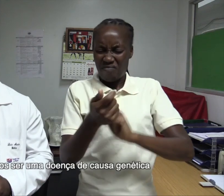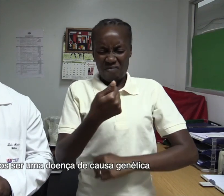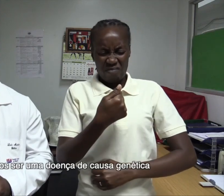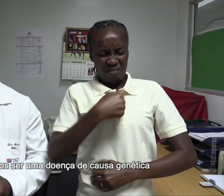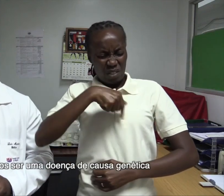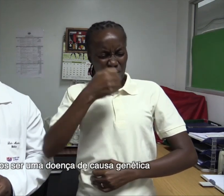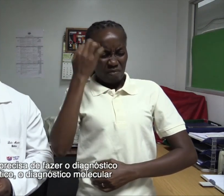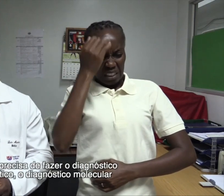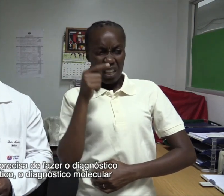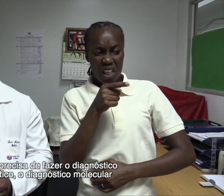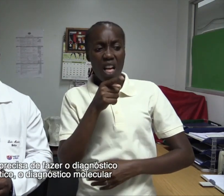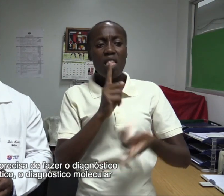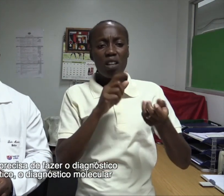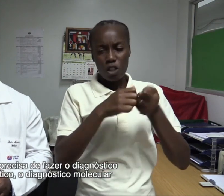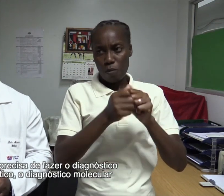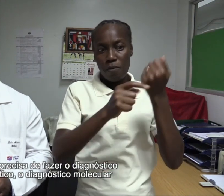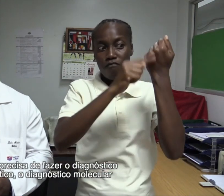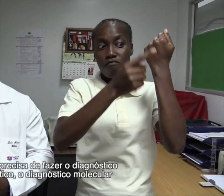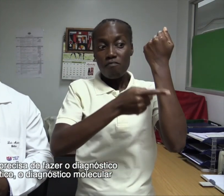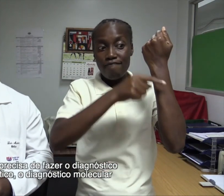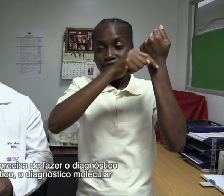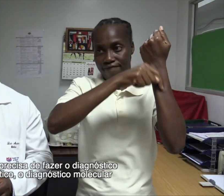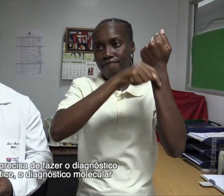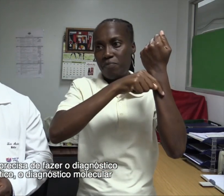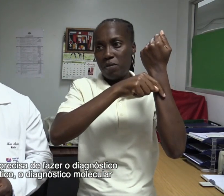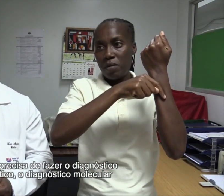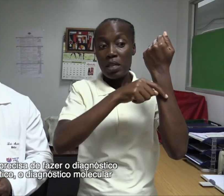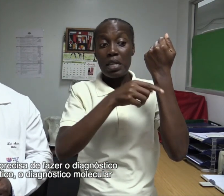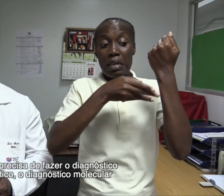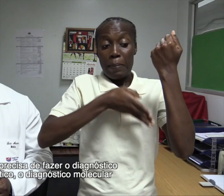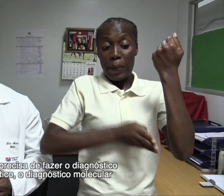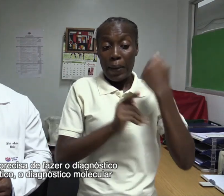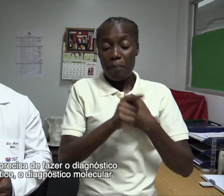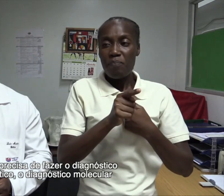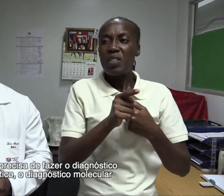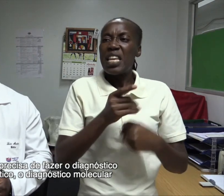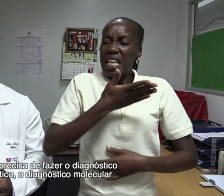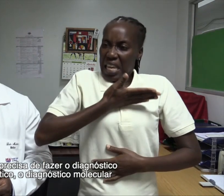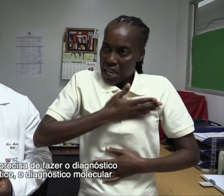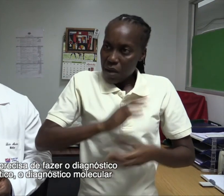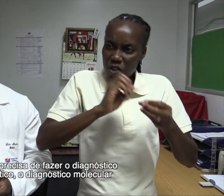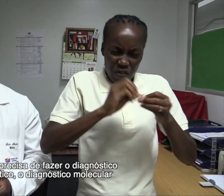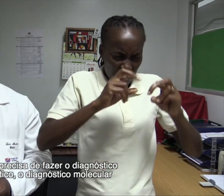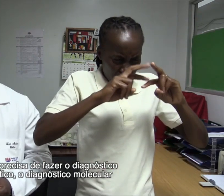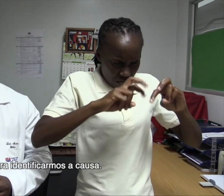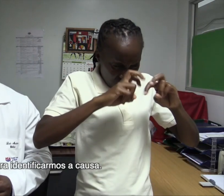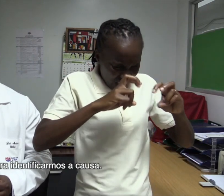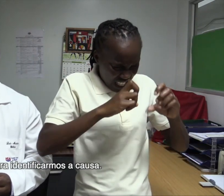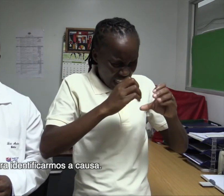genética e que precisa de fazer o diagnóstico genético, o diagnóstico molecular,